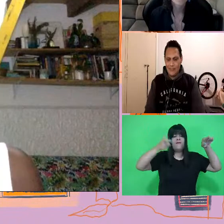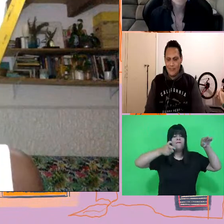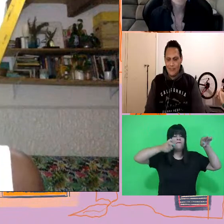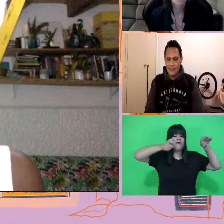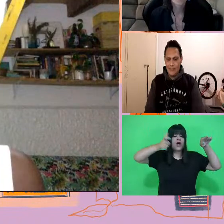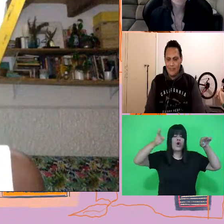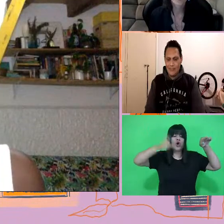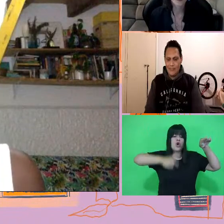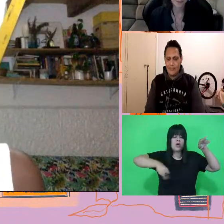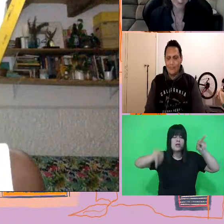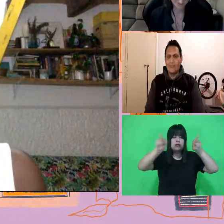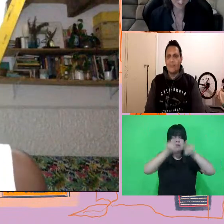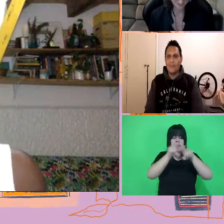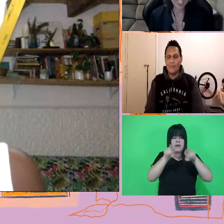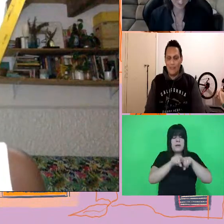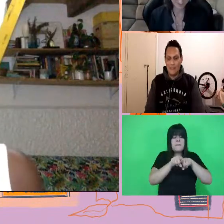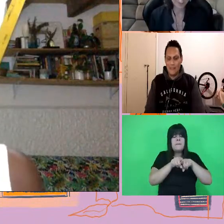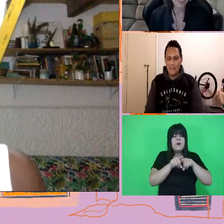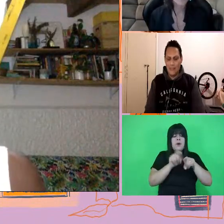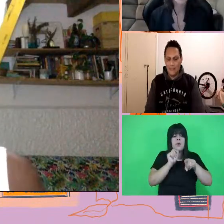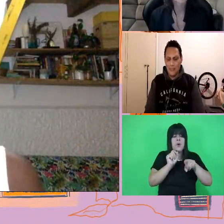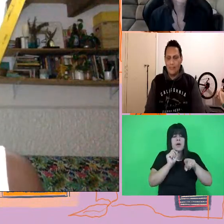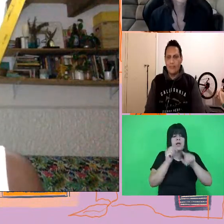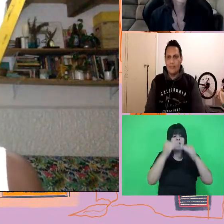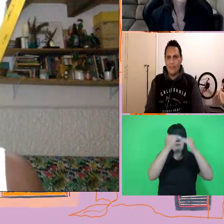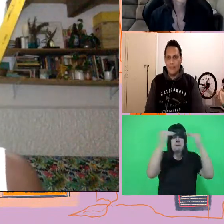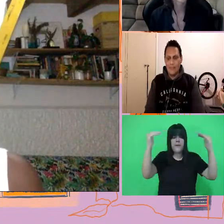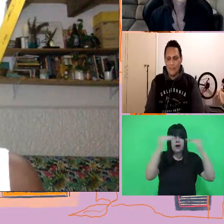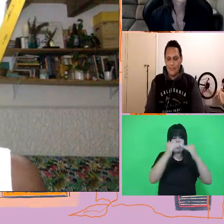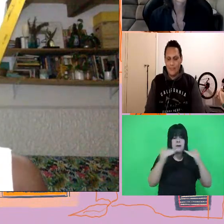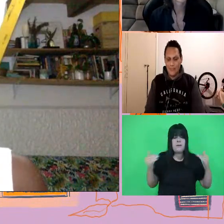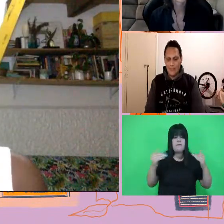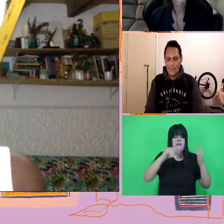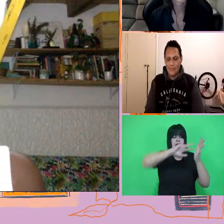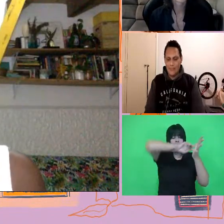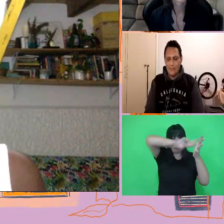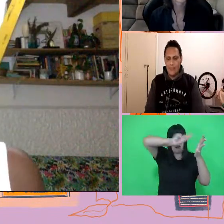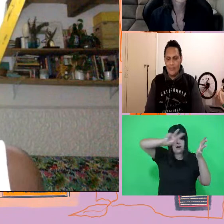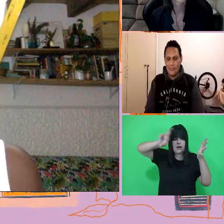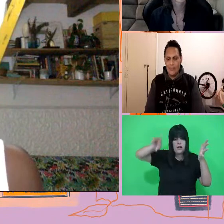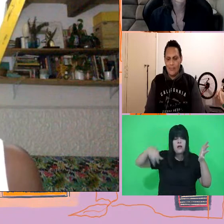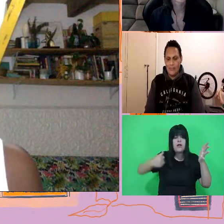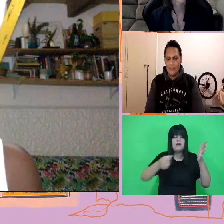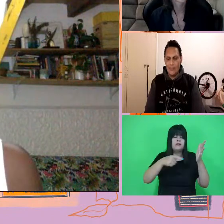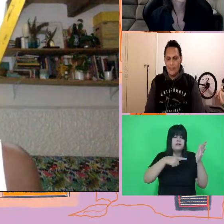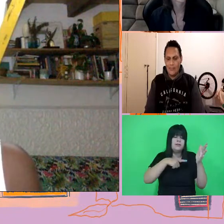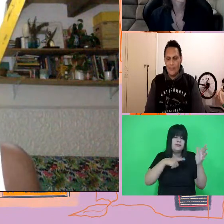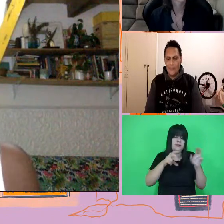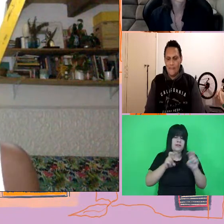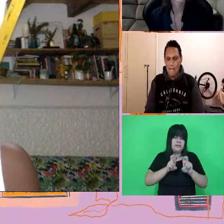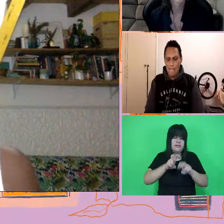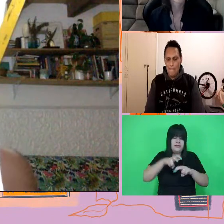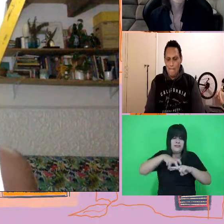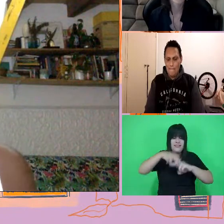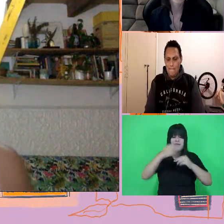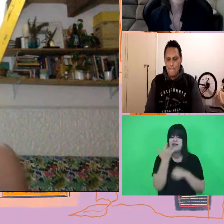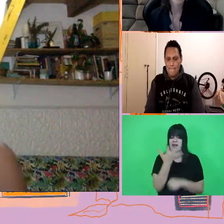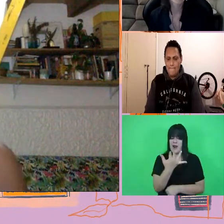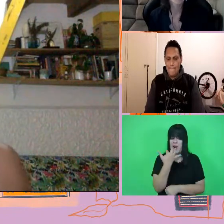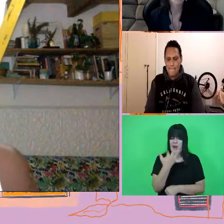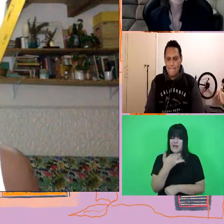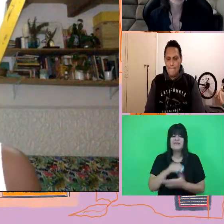também as minhas prateleiras com livros e tudo mais, o meu sofá super colorido.